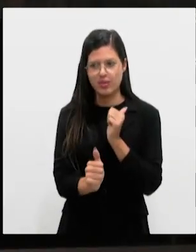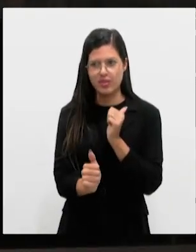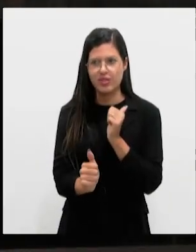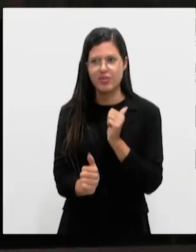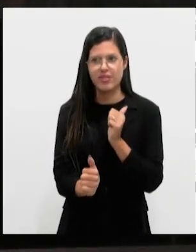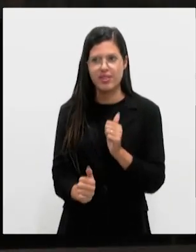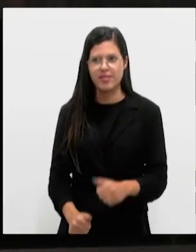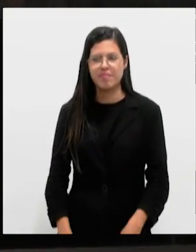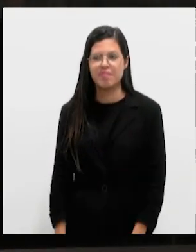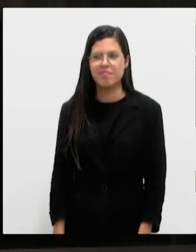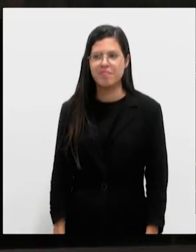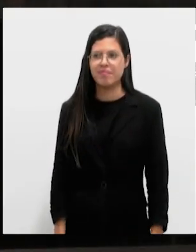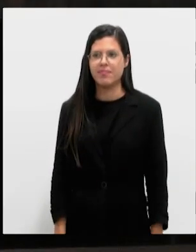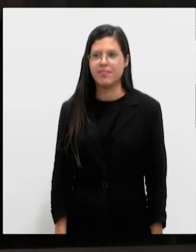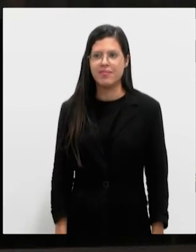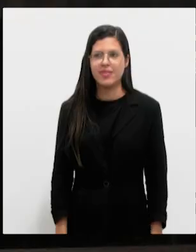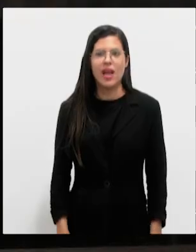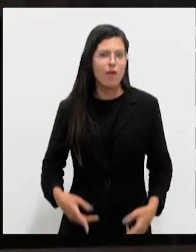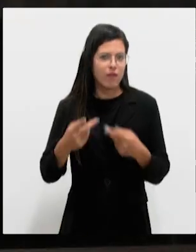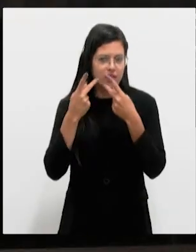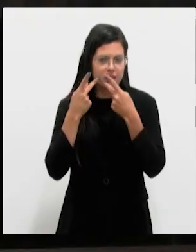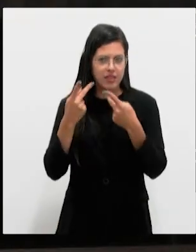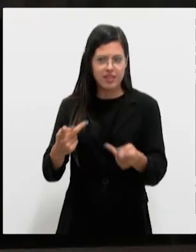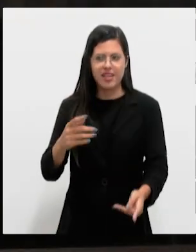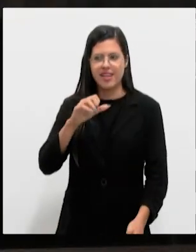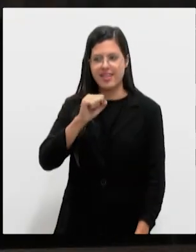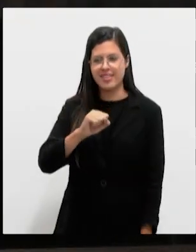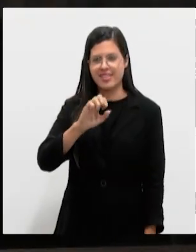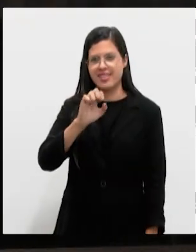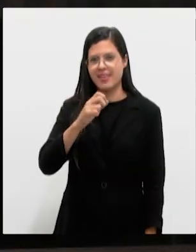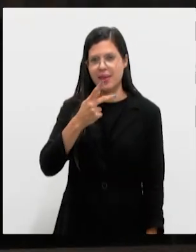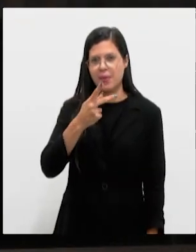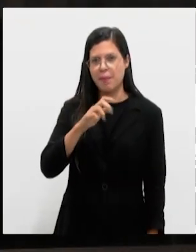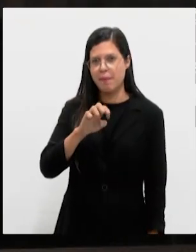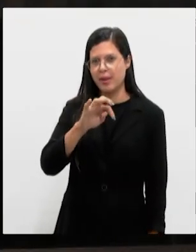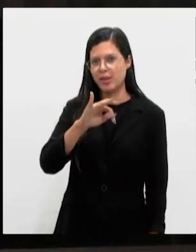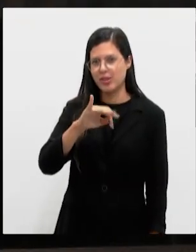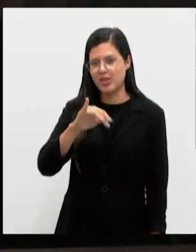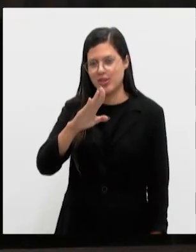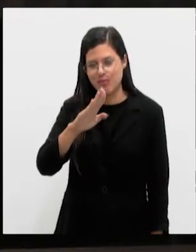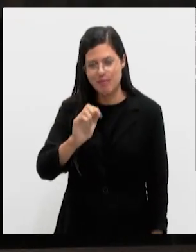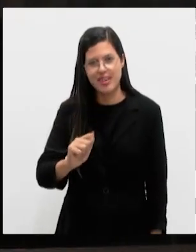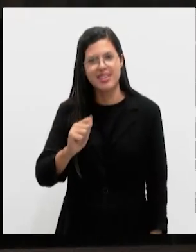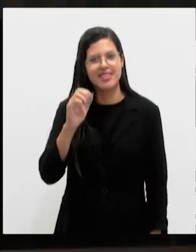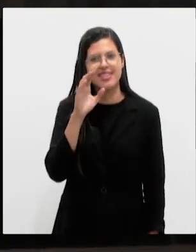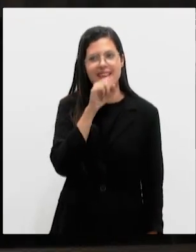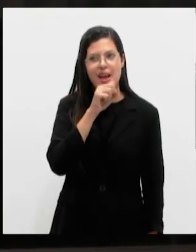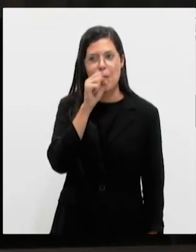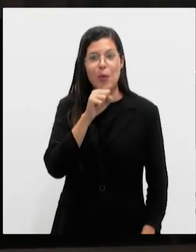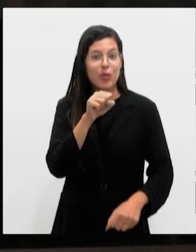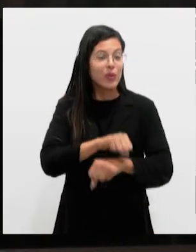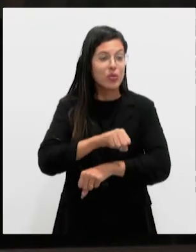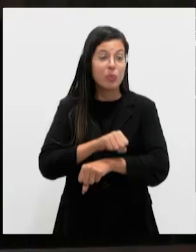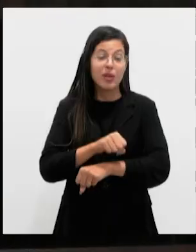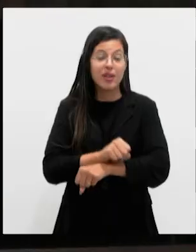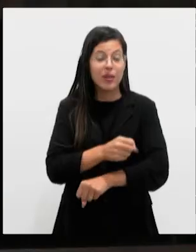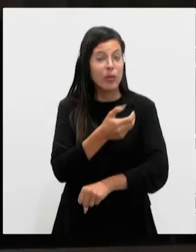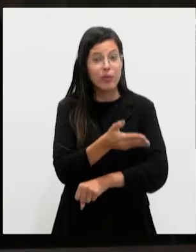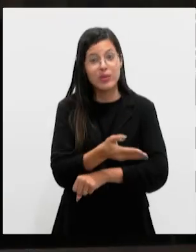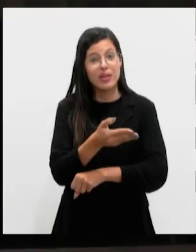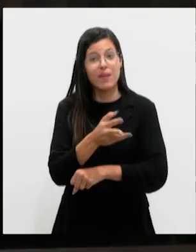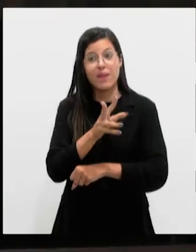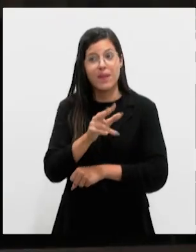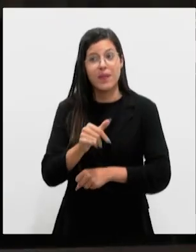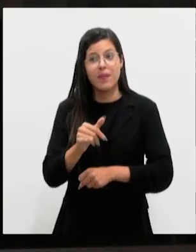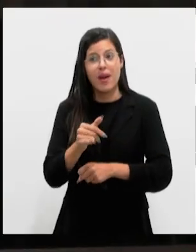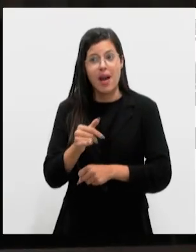Por sinal disso, eu estive lá em Sepitiba, no sábado. Eu estou esperando quando é que a senhora vai